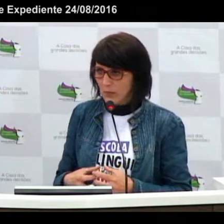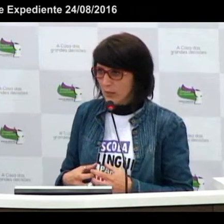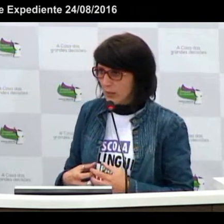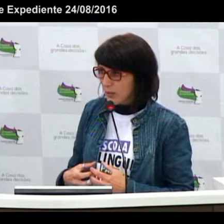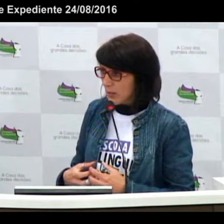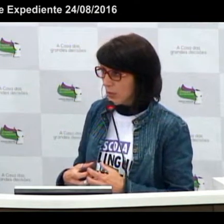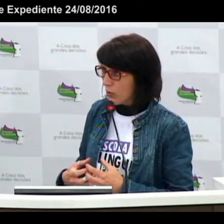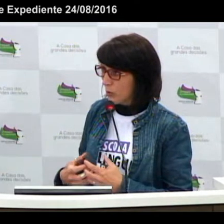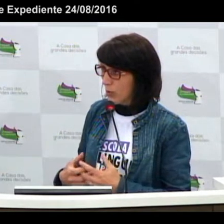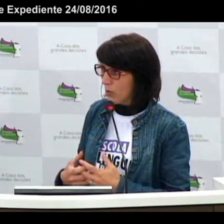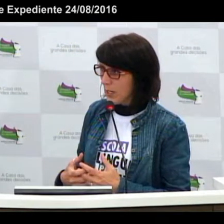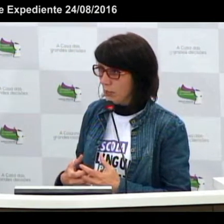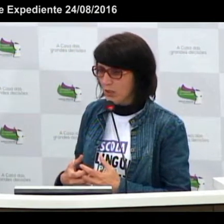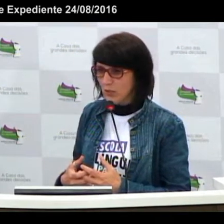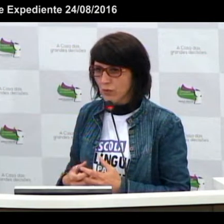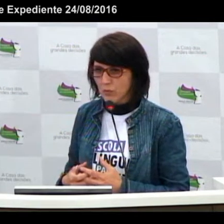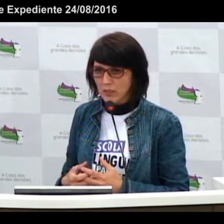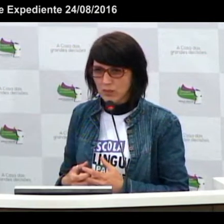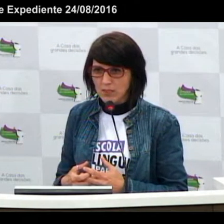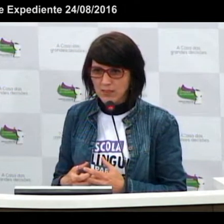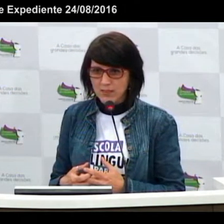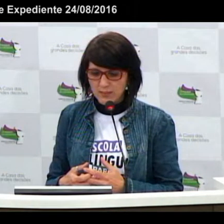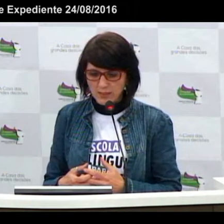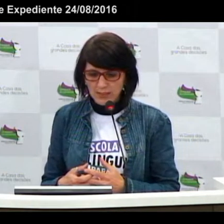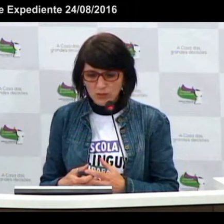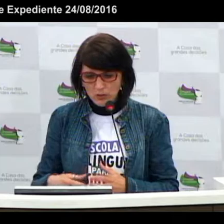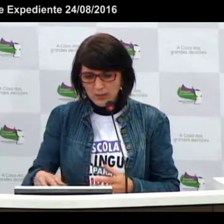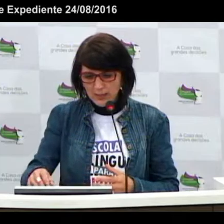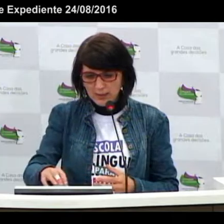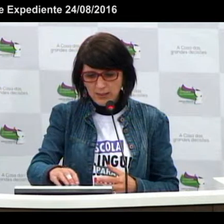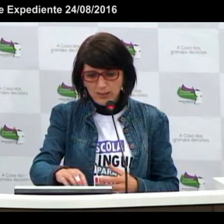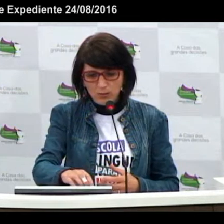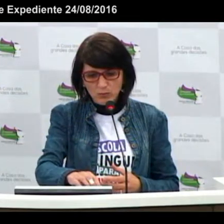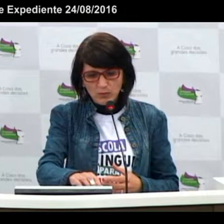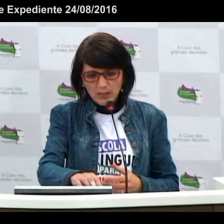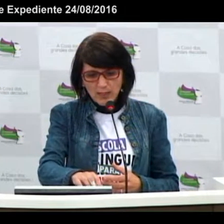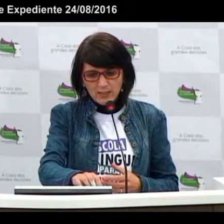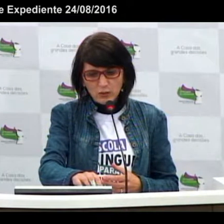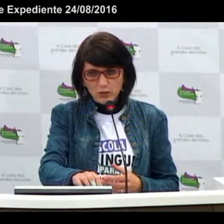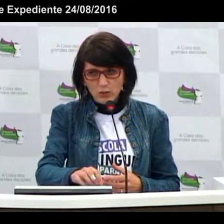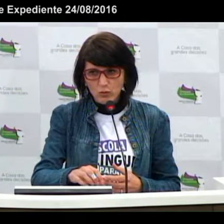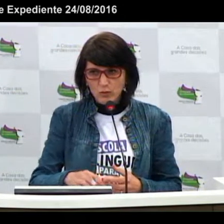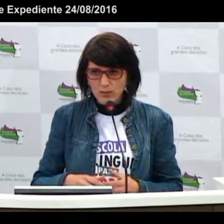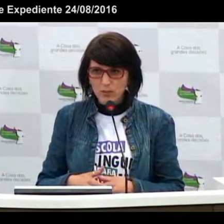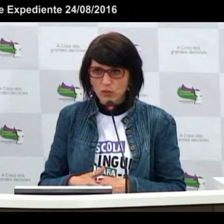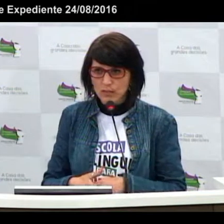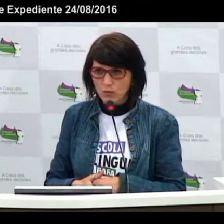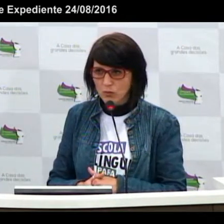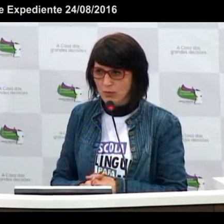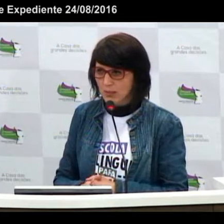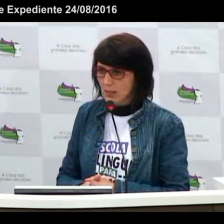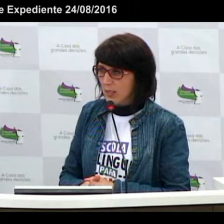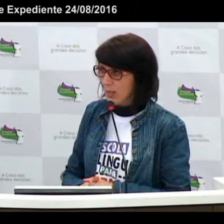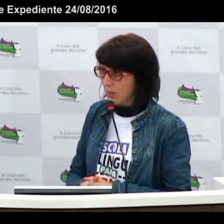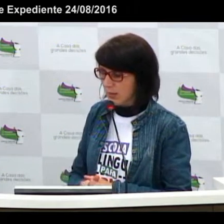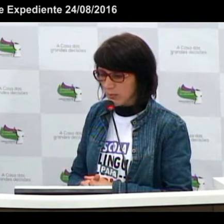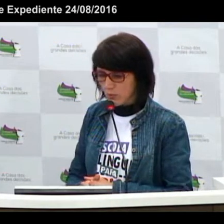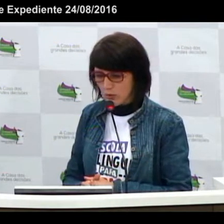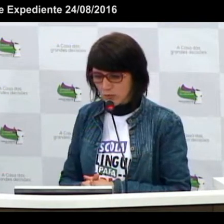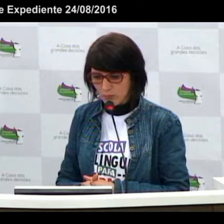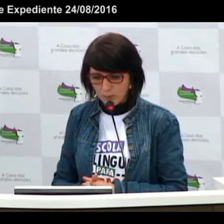constitucional, e como não é possível muitas vezes, a gente tem, então, as sugestões, as indicações